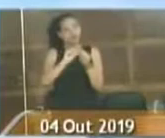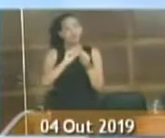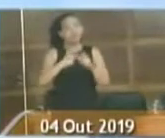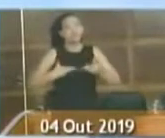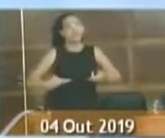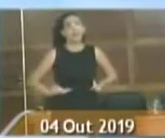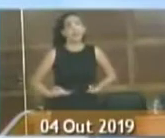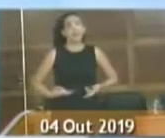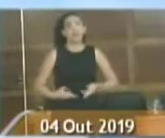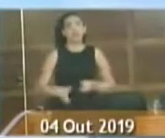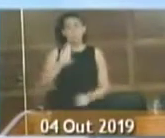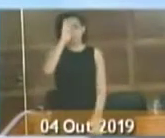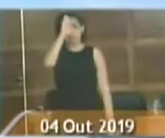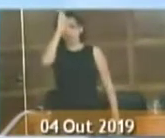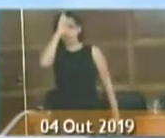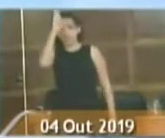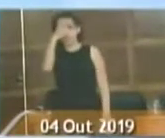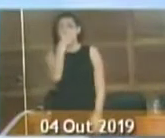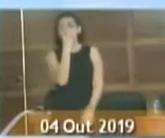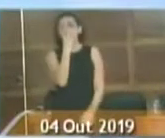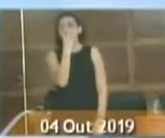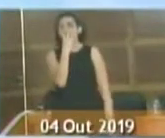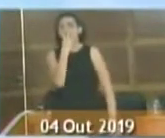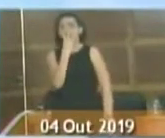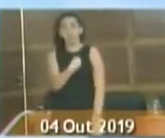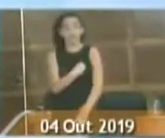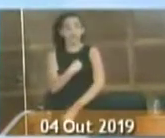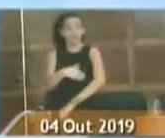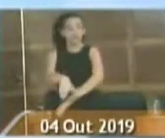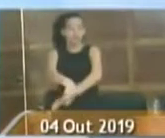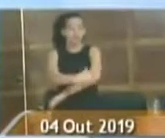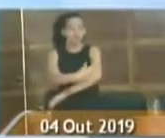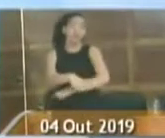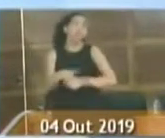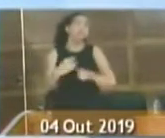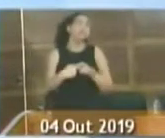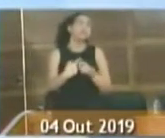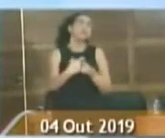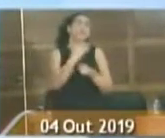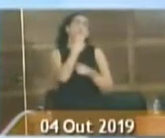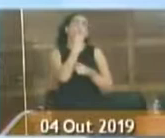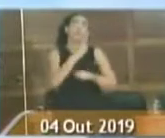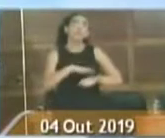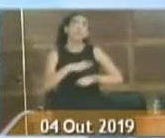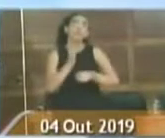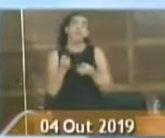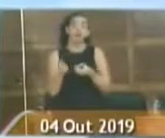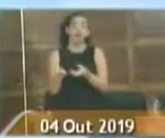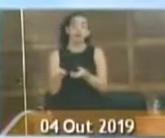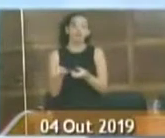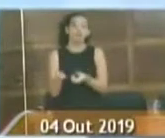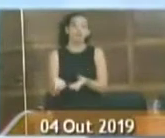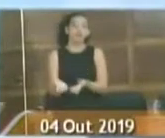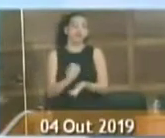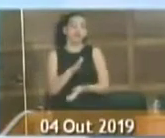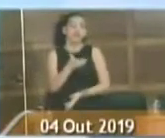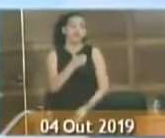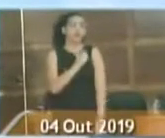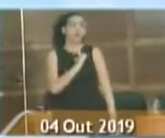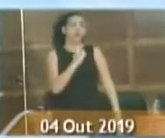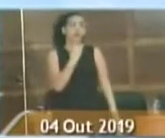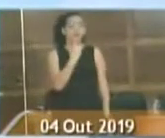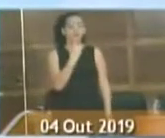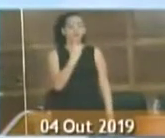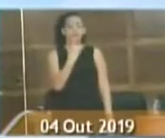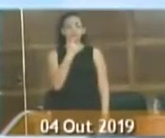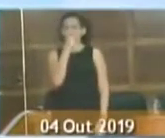dando prioridade aos animais de rua, porque esses são os animais mais desamparados. Porque quando você tem uma cadela no cio que está na